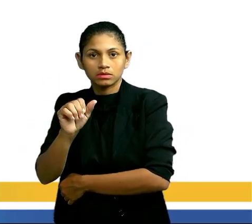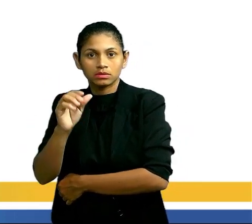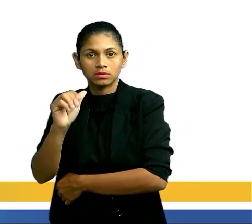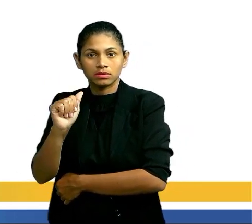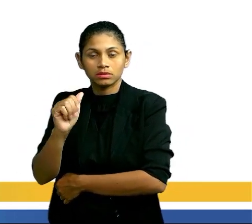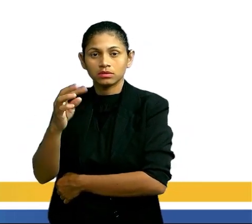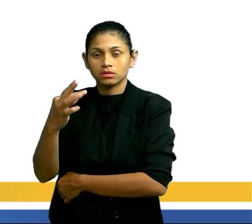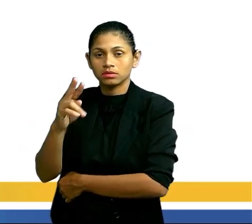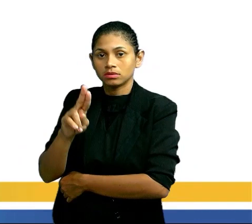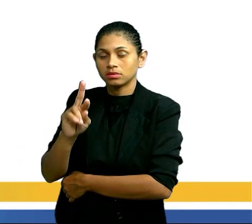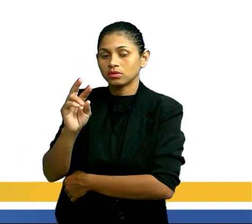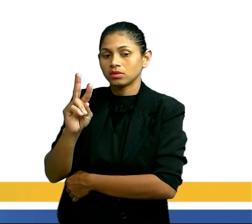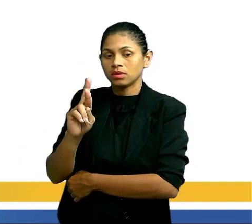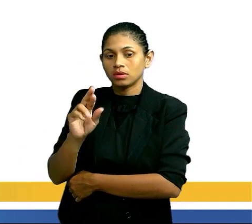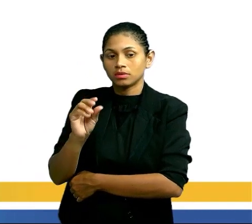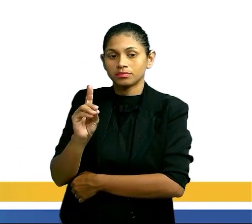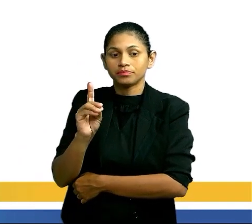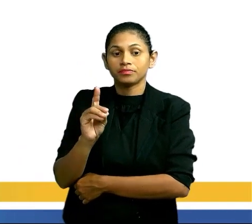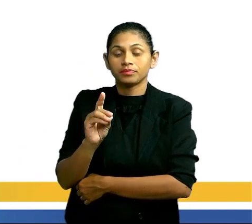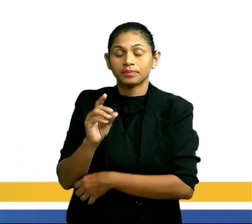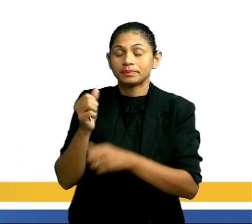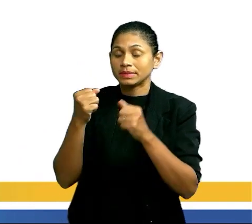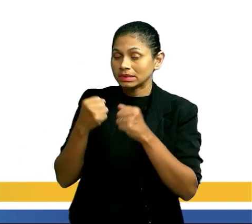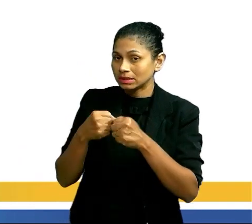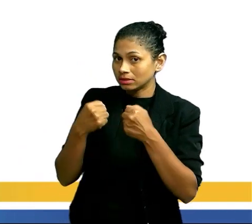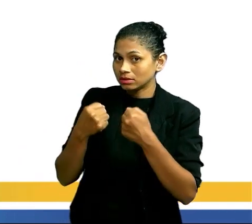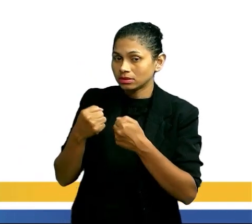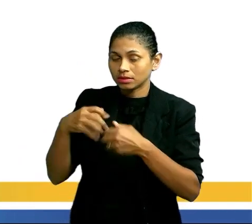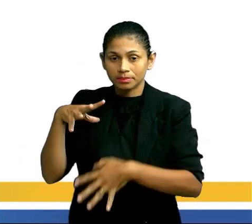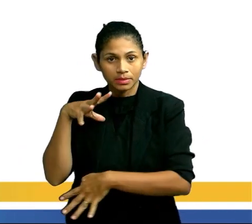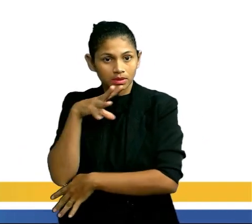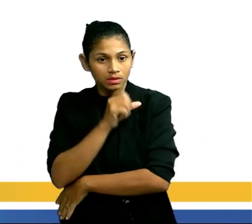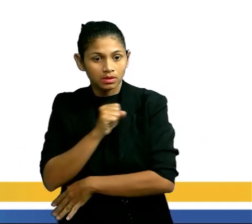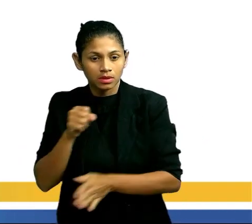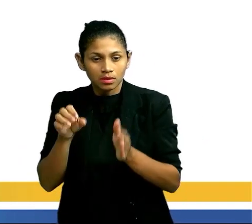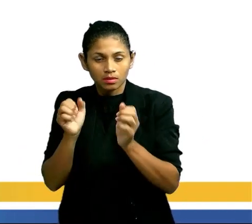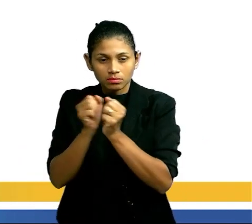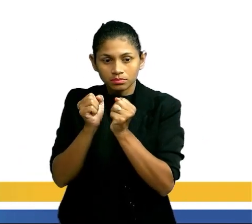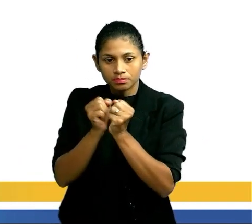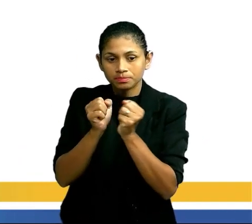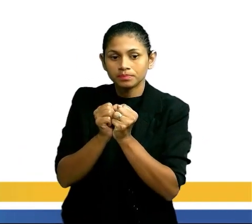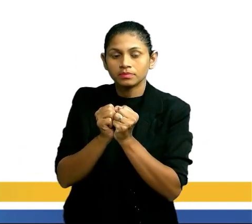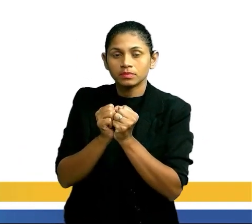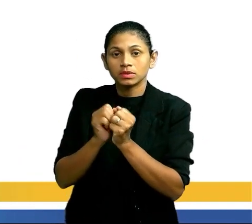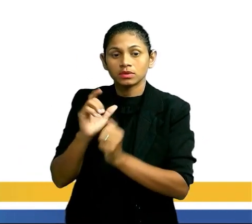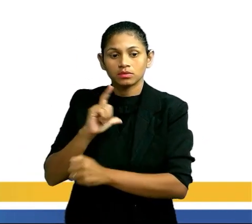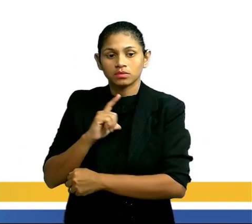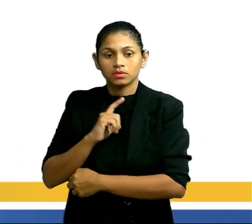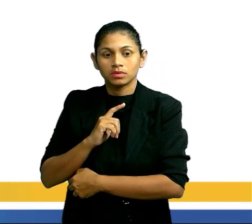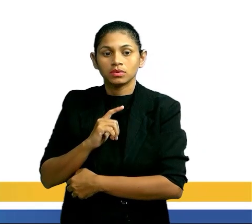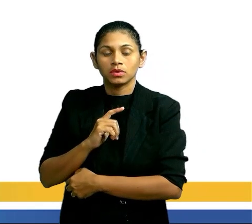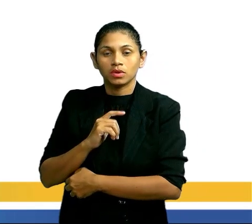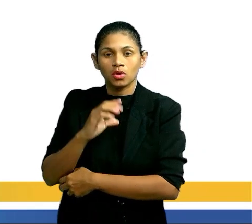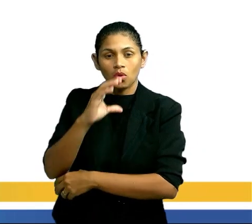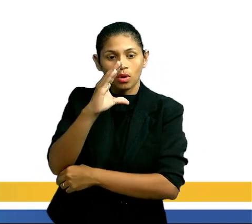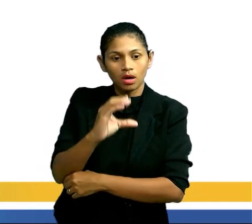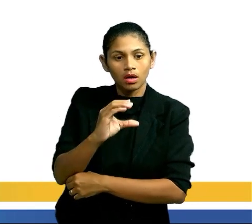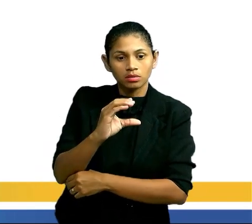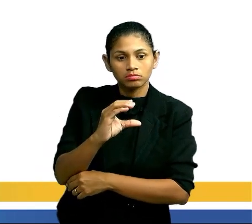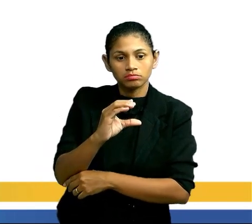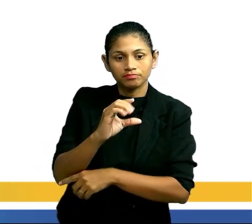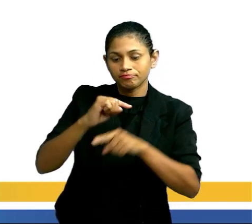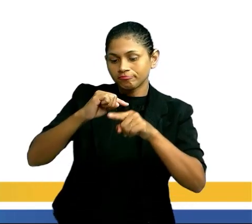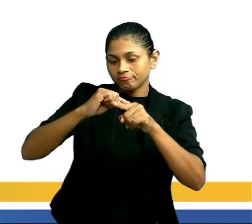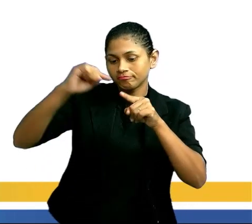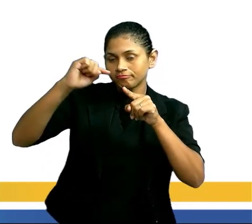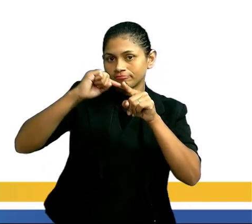eu vou numerar a cadeia pelo lado que eu me aproxime mais rápido da função, e aí nós vamos ter o seguinte, olha só, eu vou ter aí um